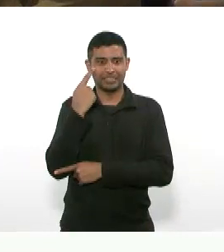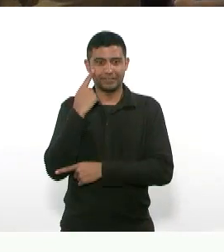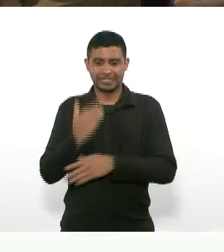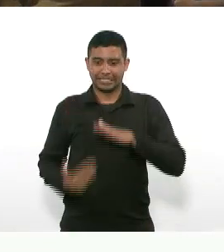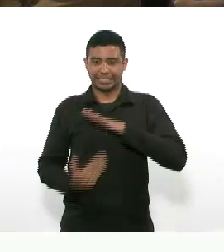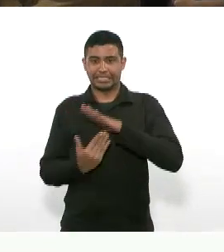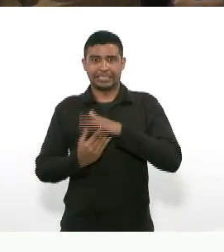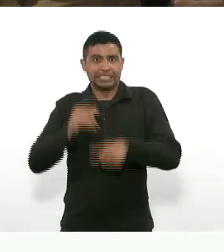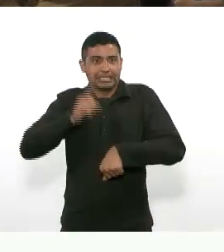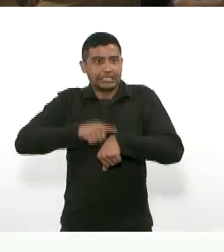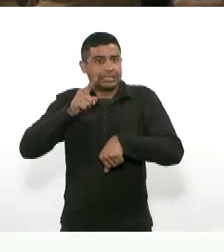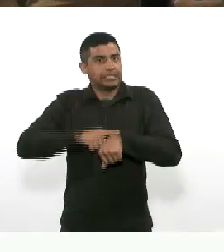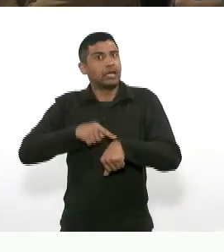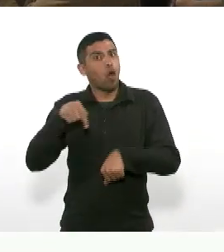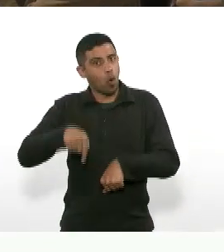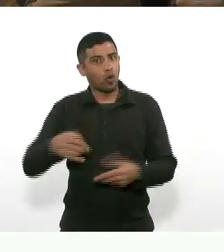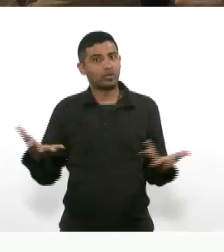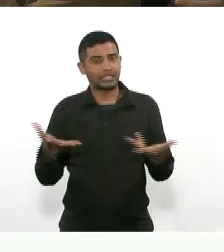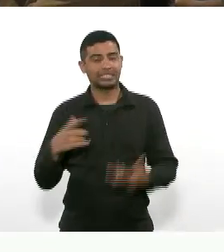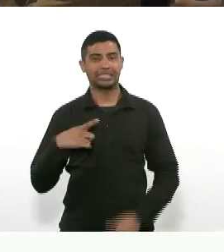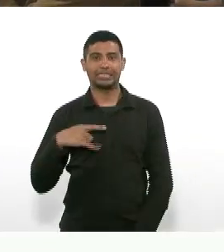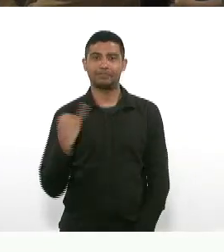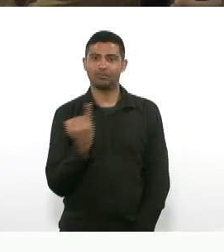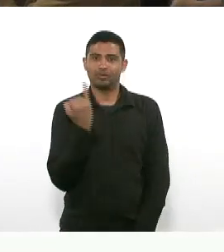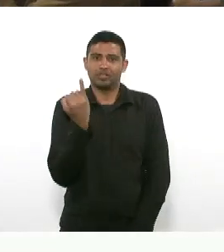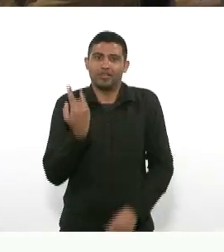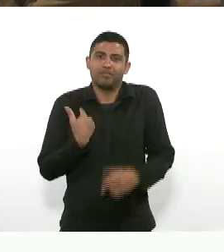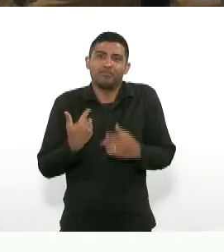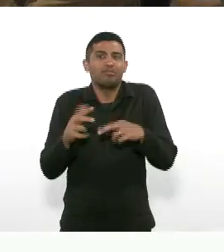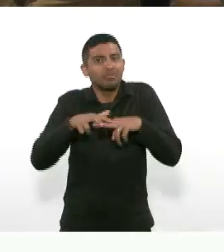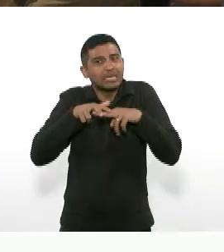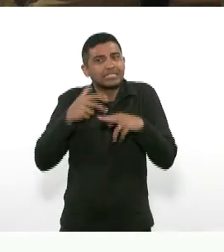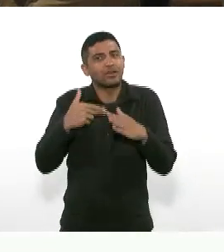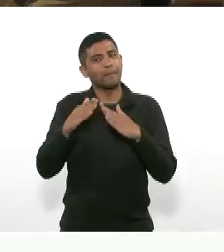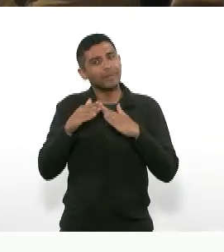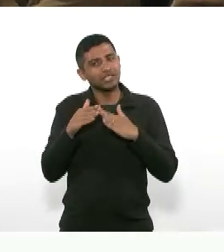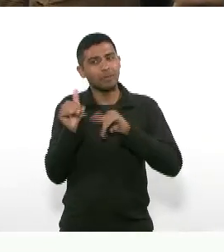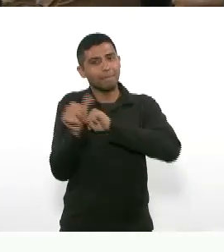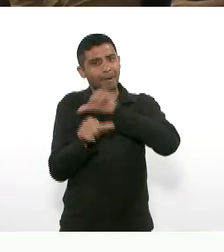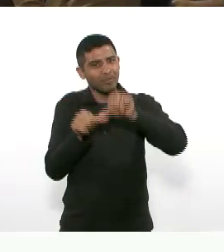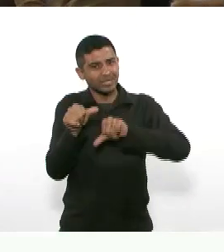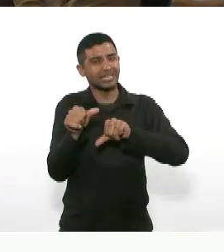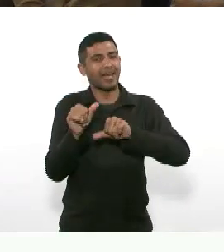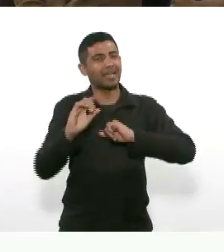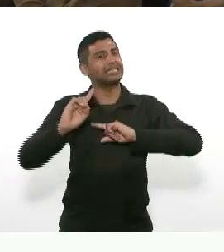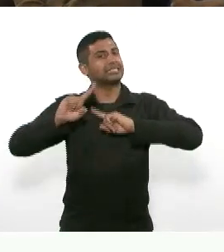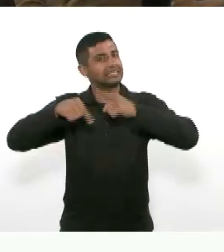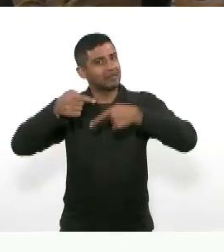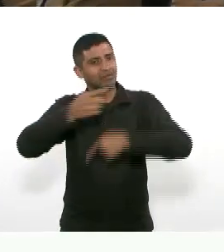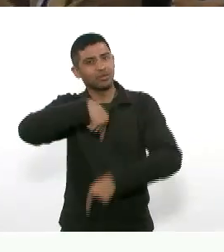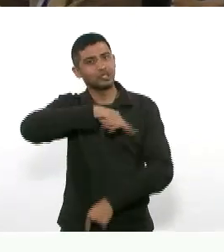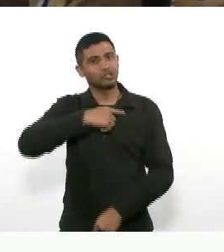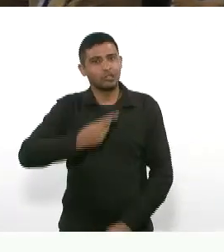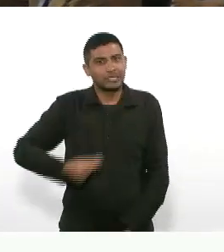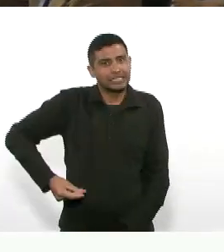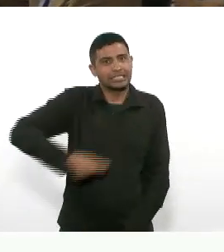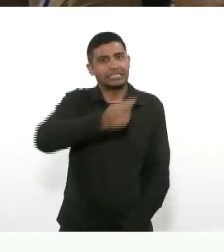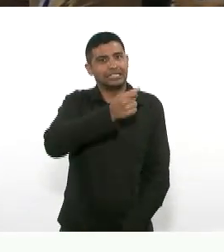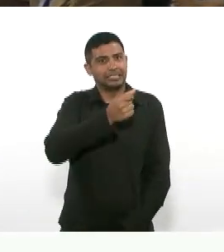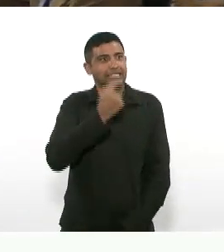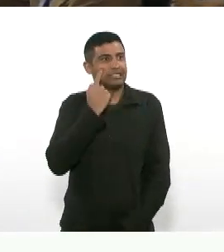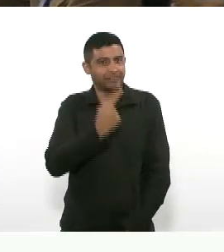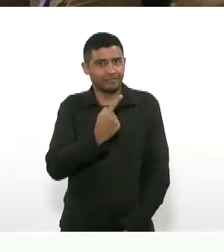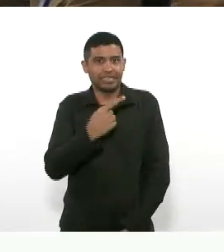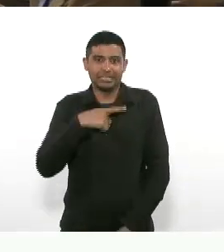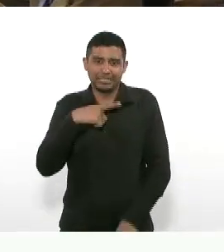um prazo importante, então por isso que eu pedi para inverter a ordem, e logo depois a gente tem que se deslocar para cumprir